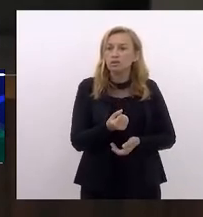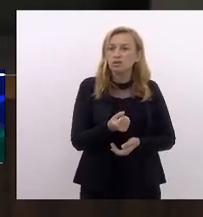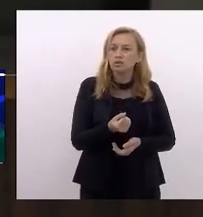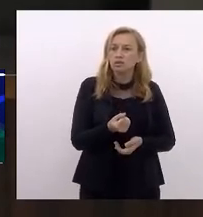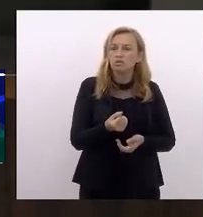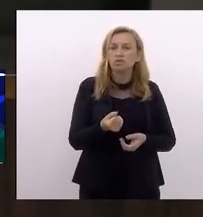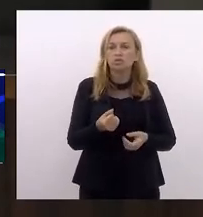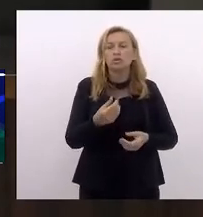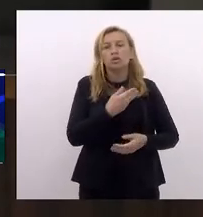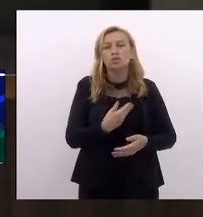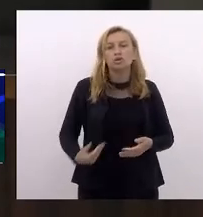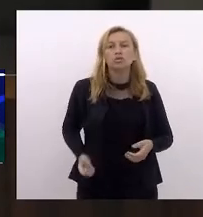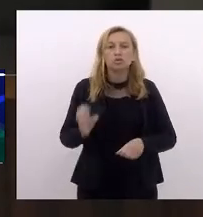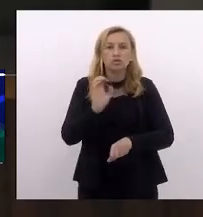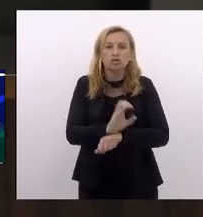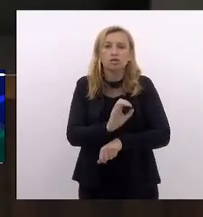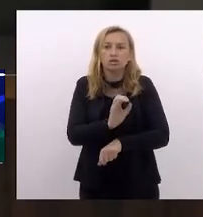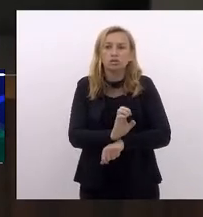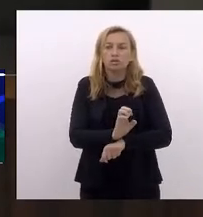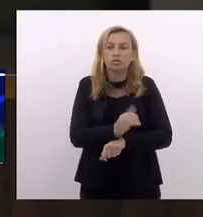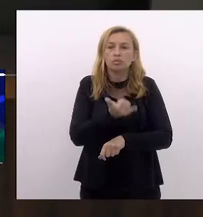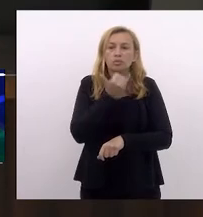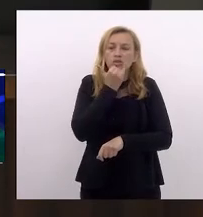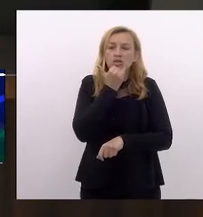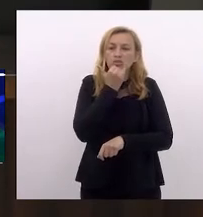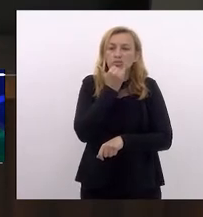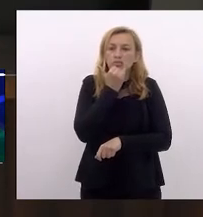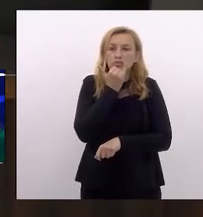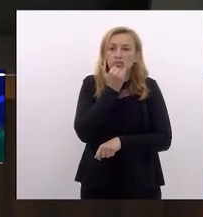gostaria de seu governo do estado perdão